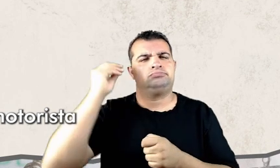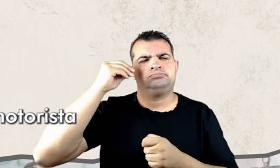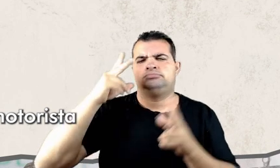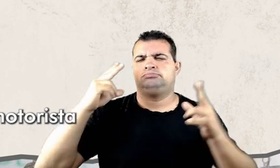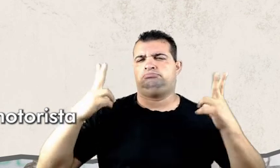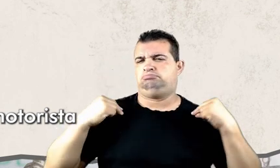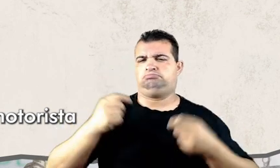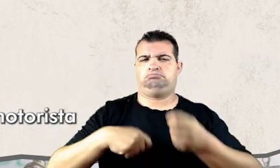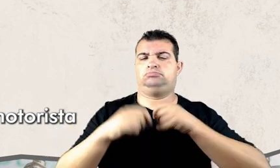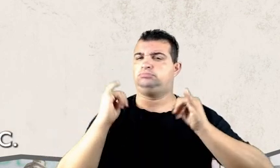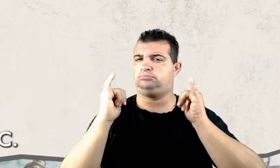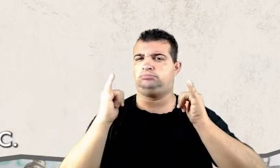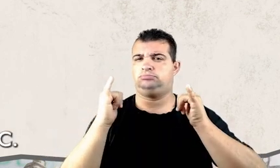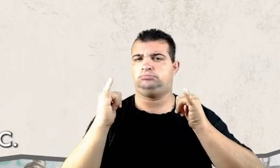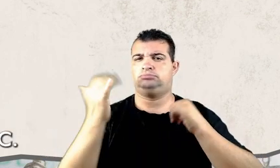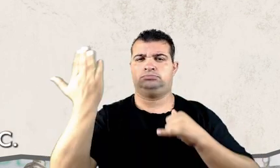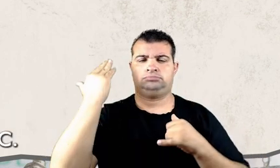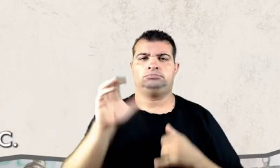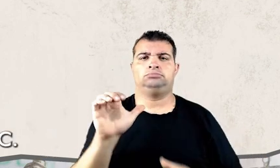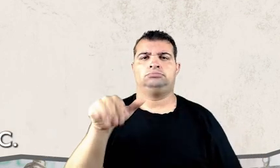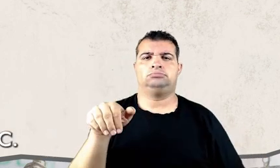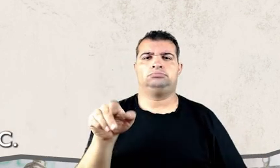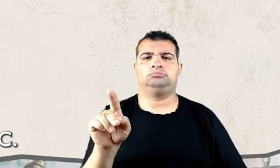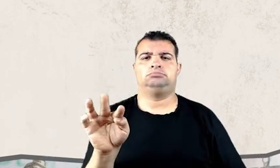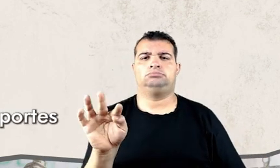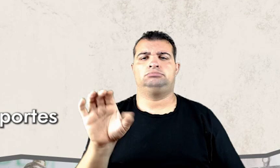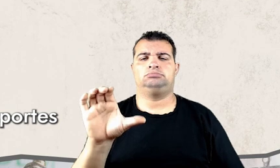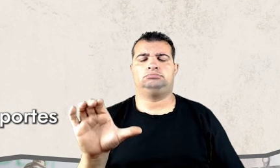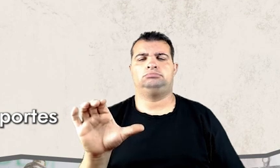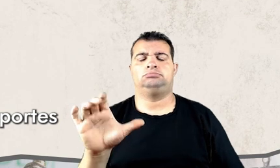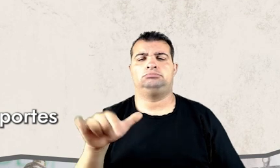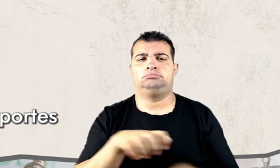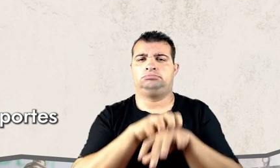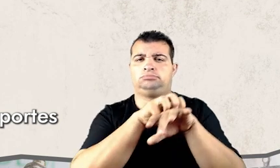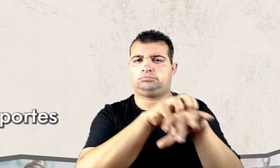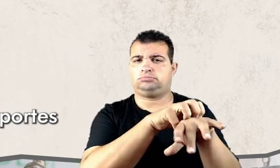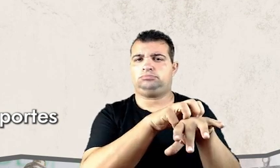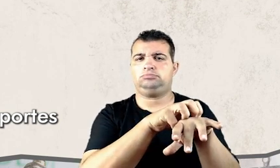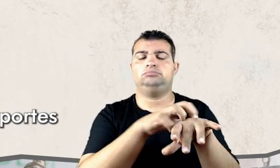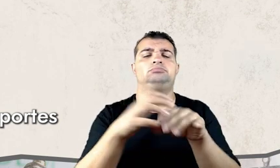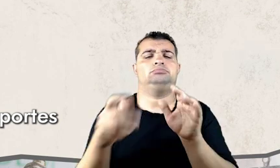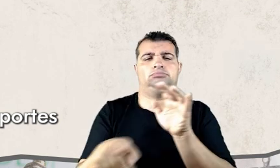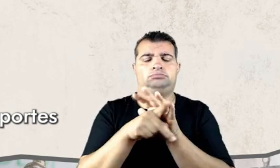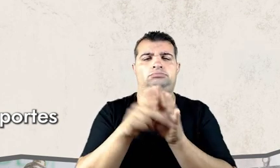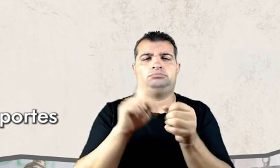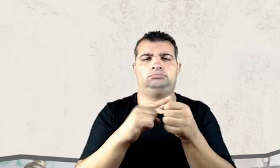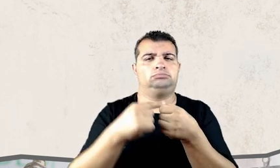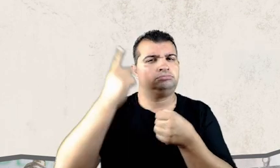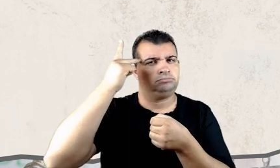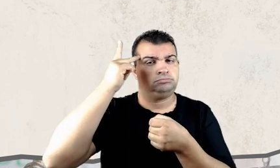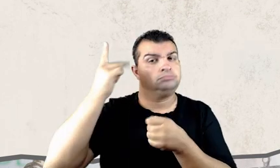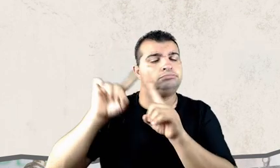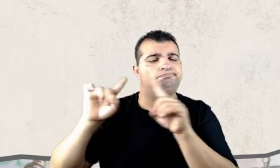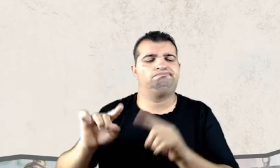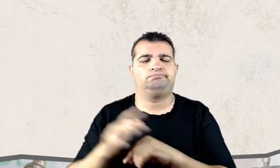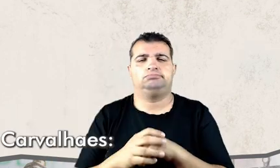os candidatos a motorista e cobrador dos ônibus e bondes da CMTC, a Companhia Municipal de Transportes Coletivos de São Paulo, da